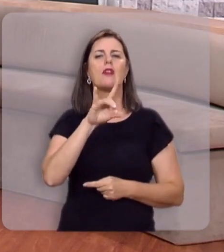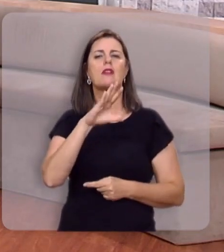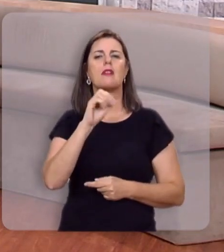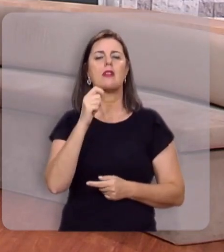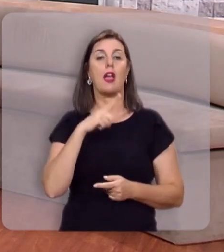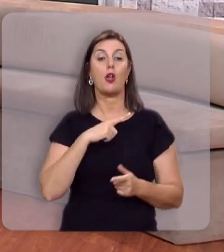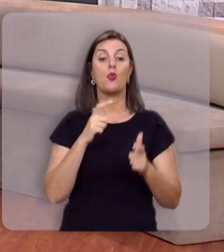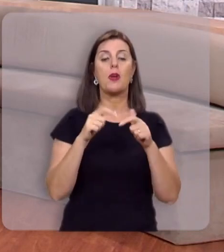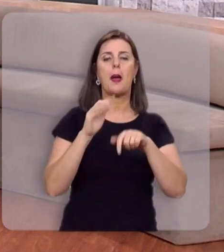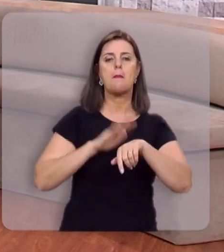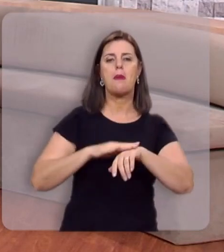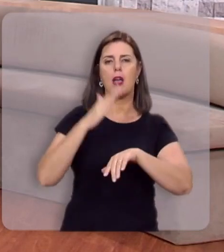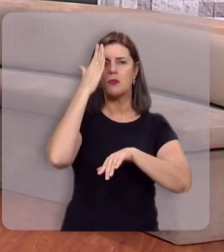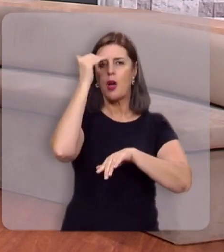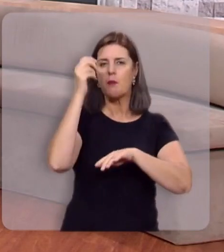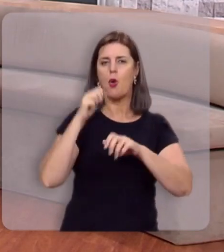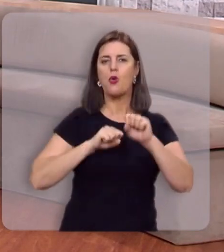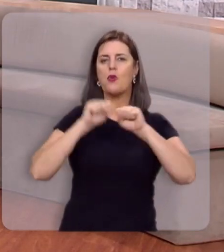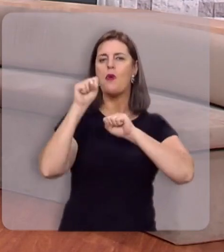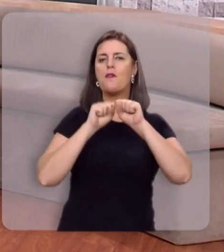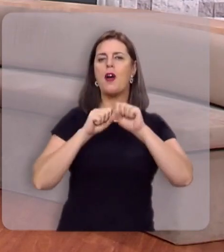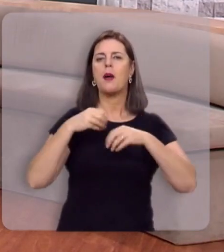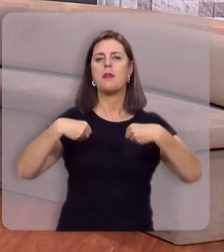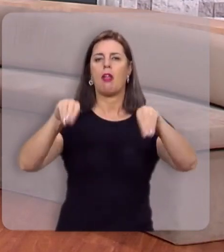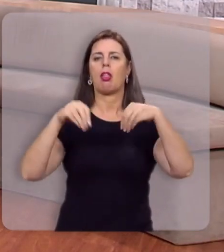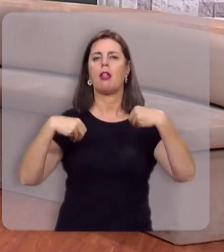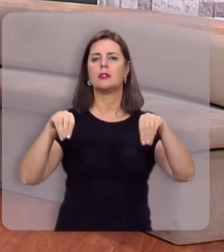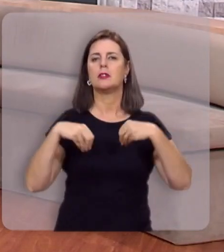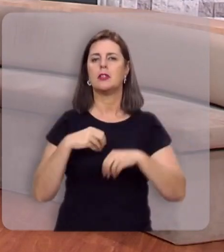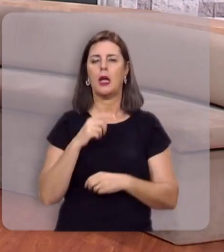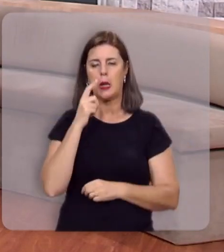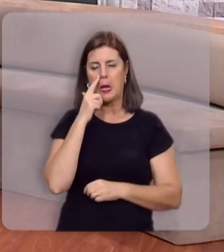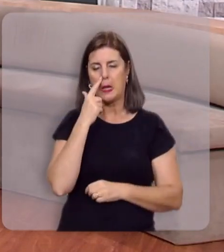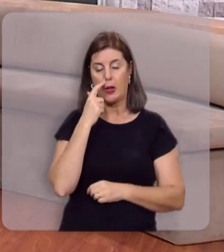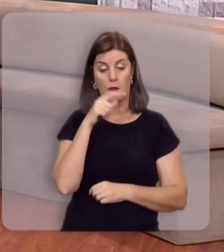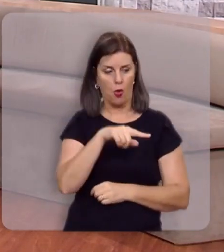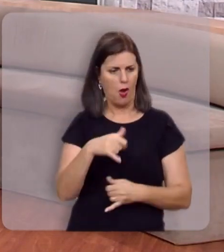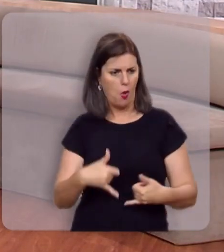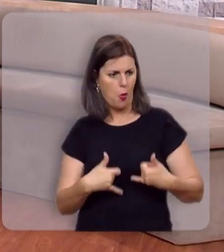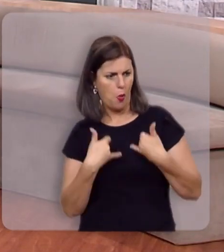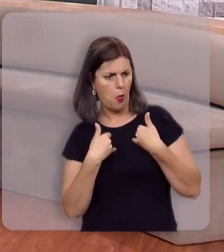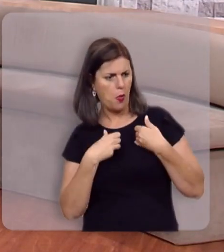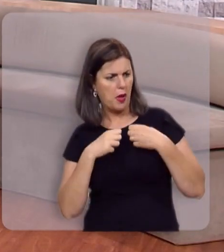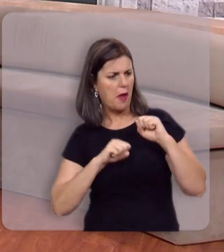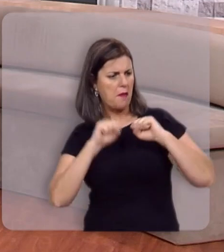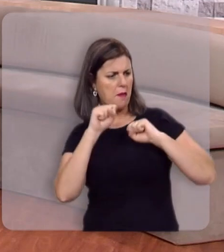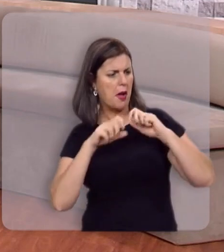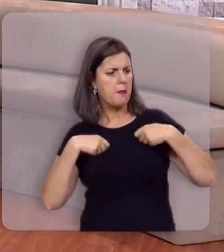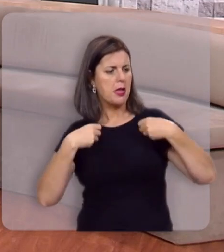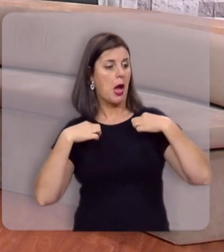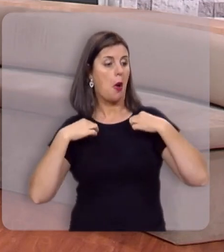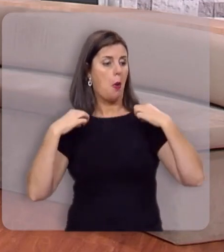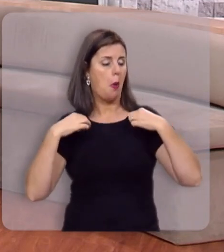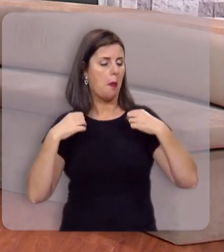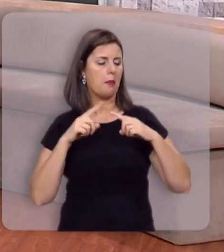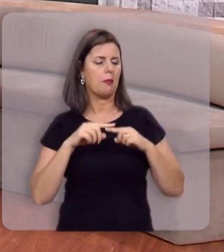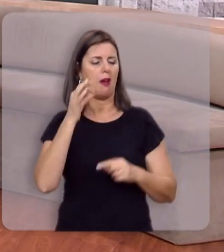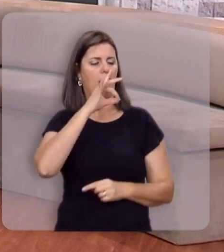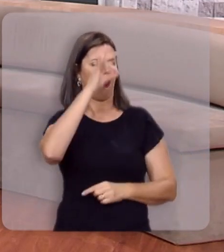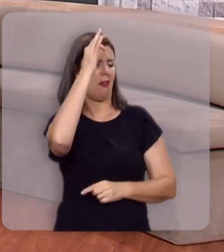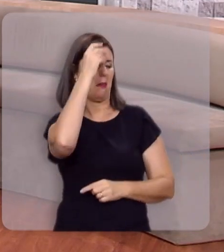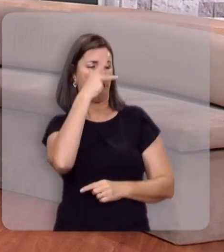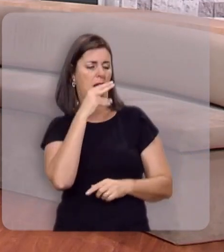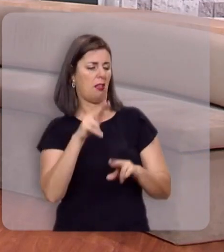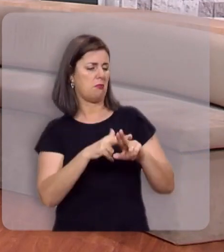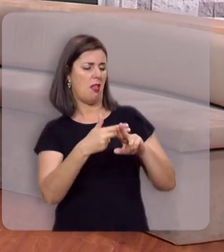o maior centro têxtil da Ásia Menor. Jesus está dizendo: vocês se orgulham das suas fábricas de roupas, mas